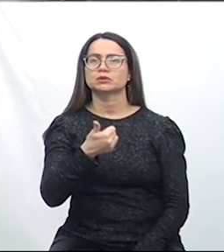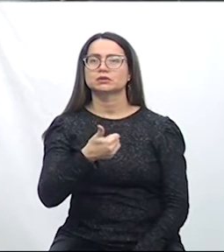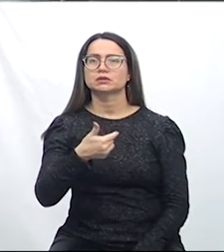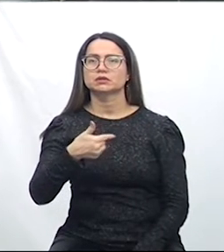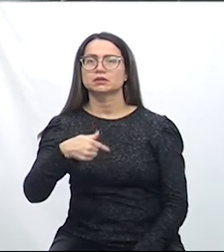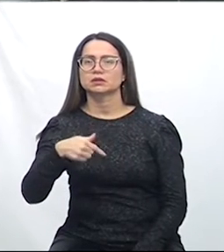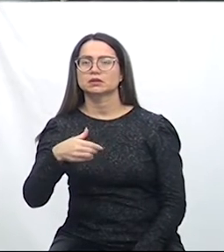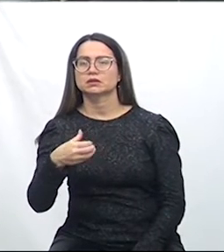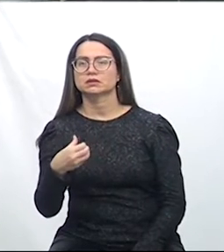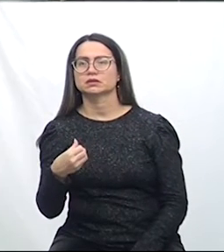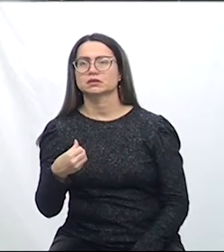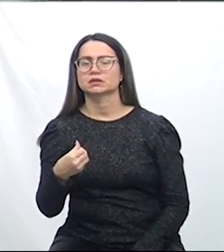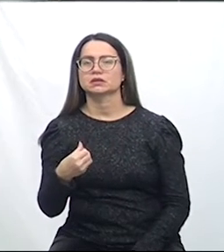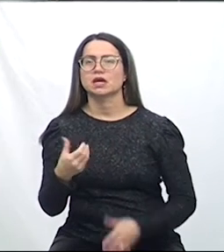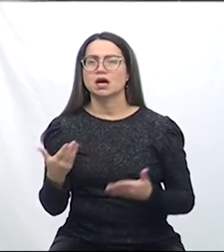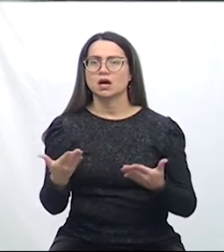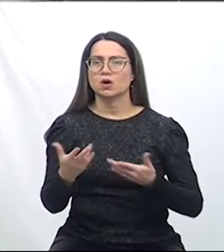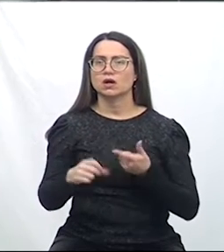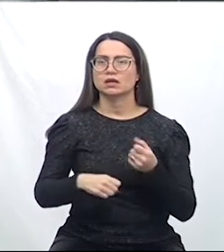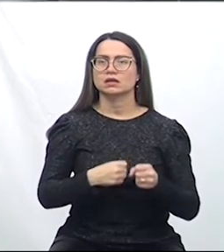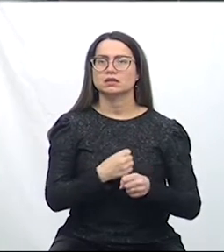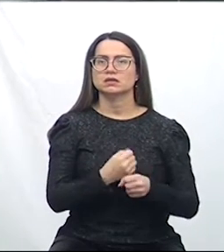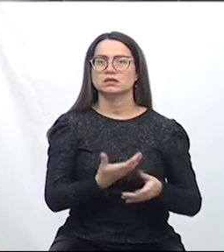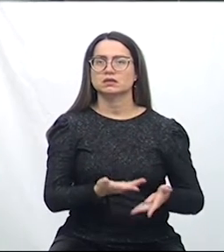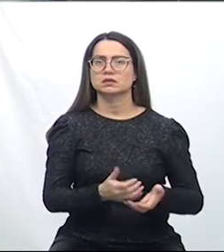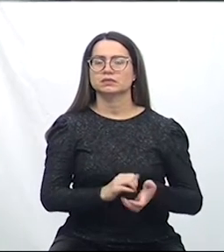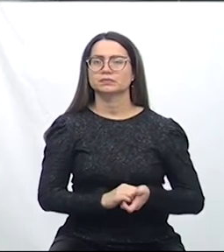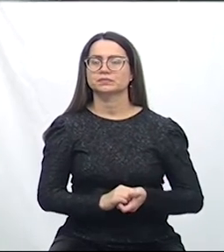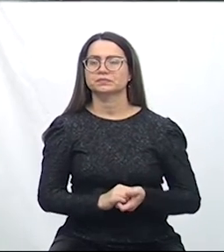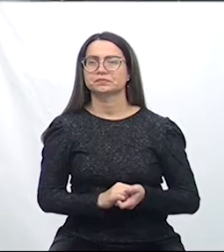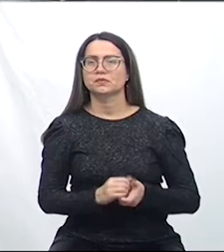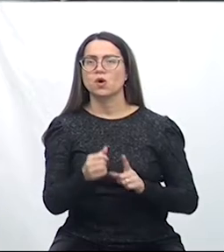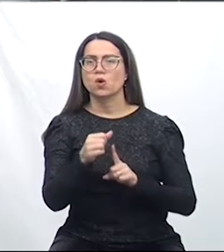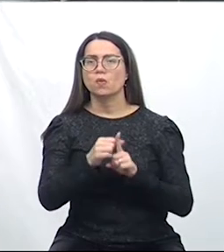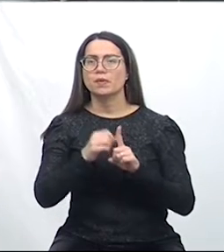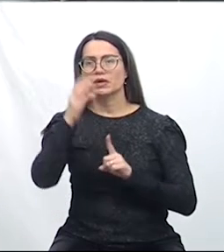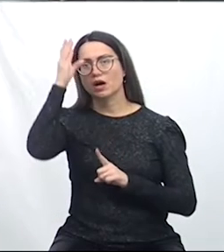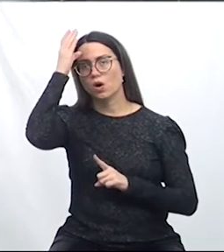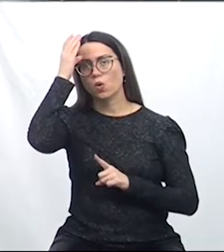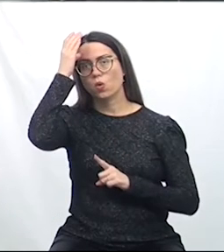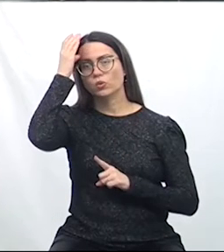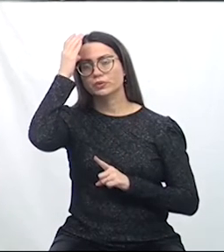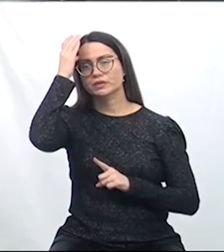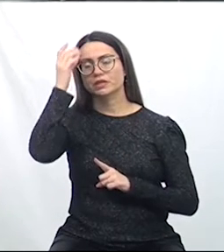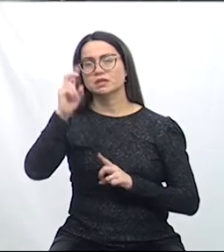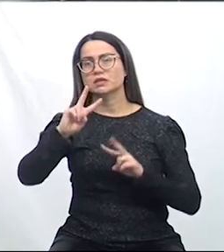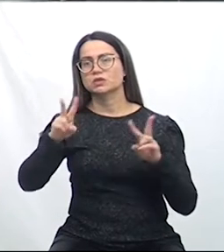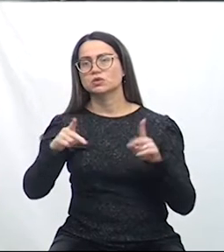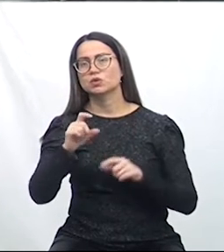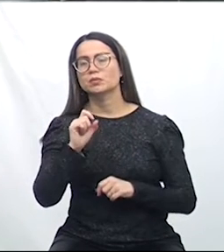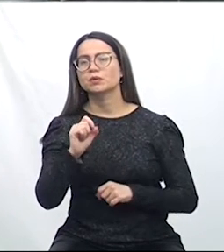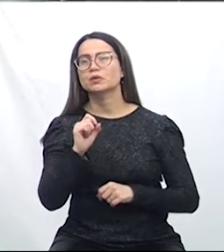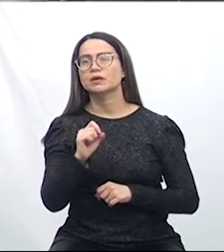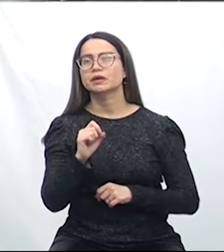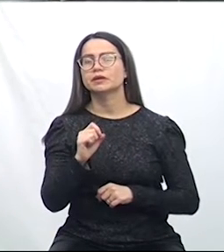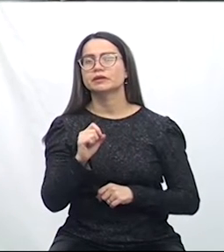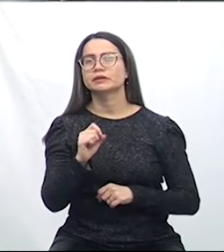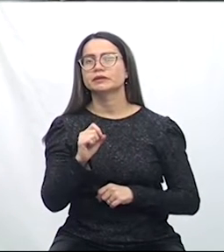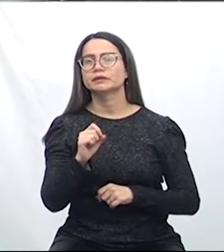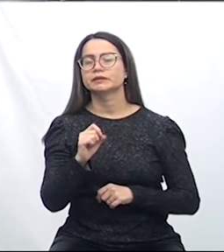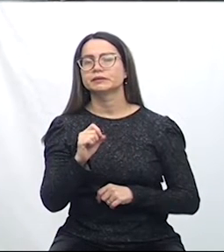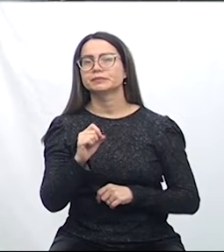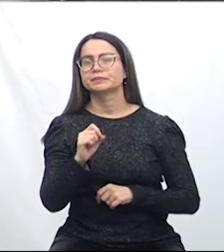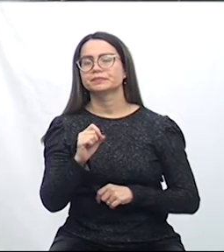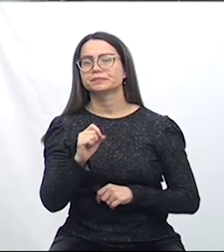8.176 deste ano, o mês de conscientização e prevenção do distúrbio do